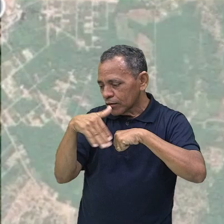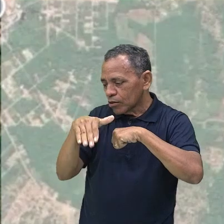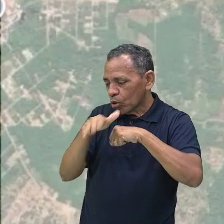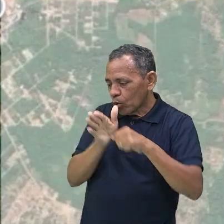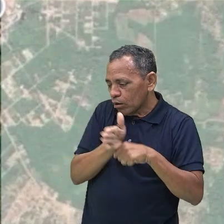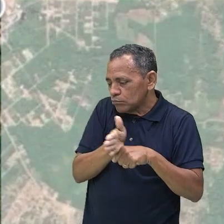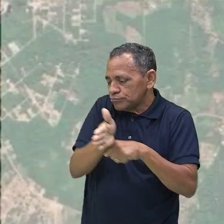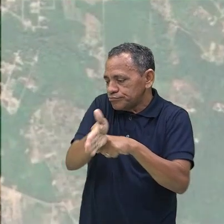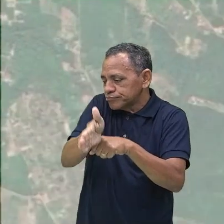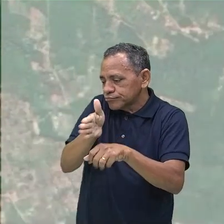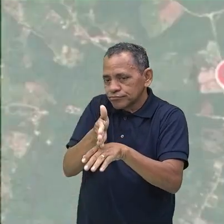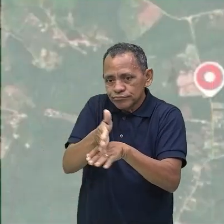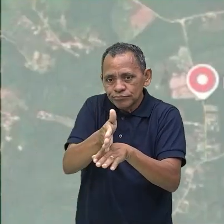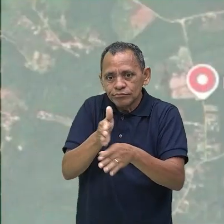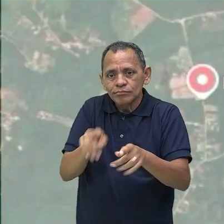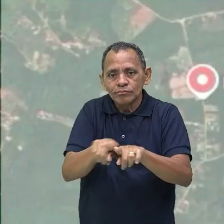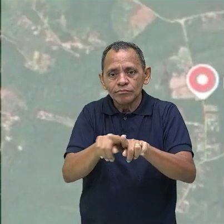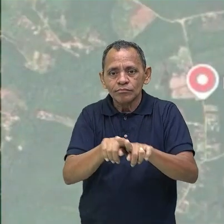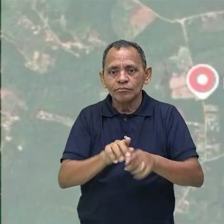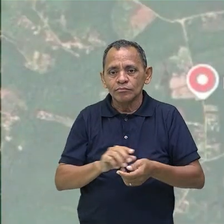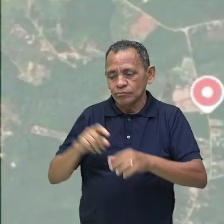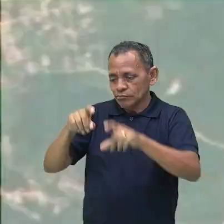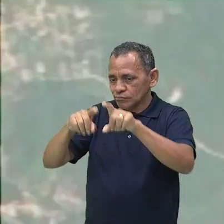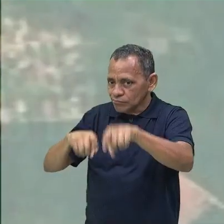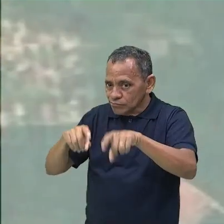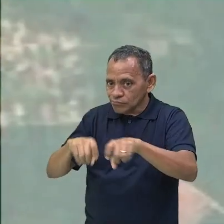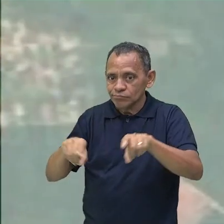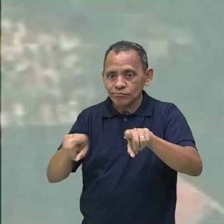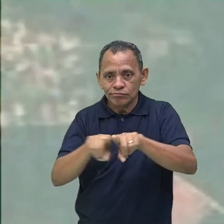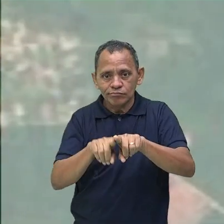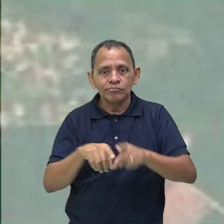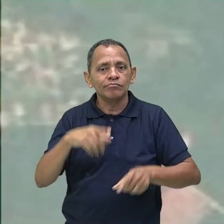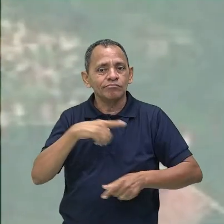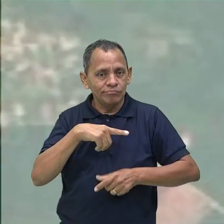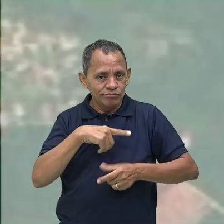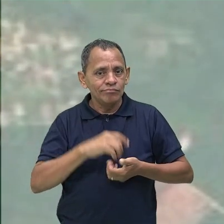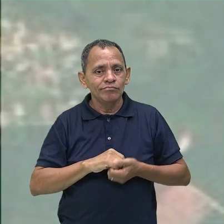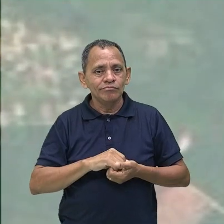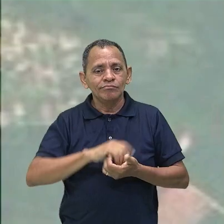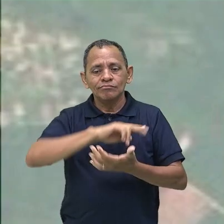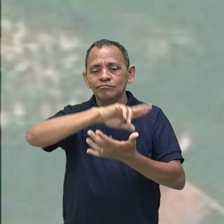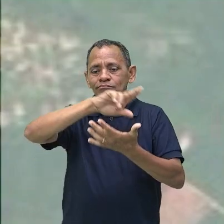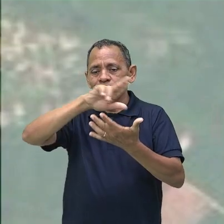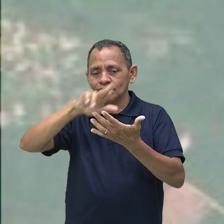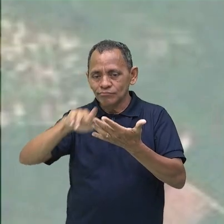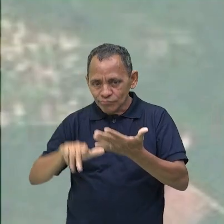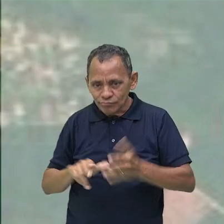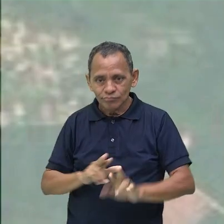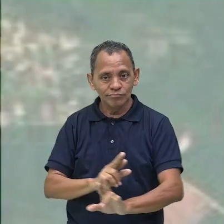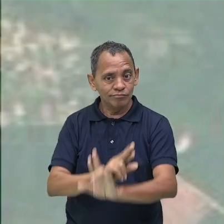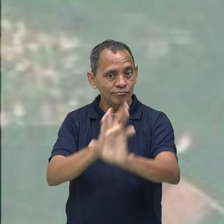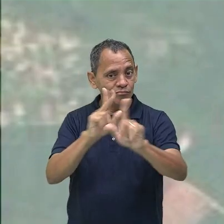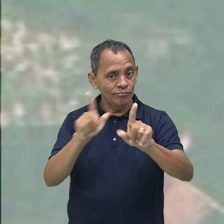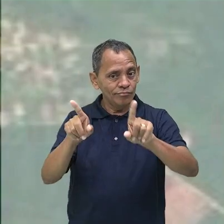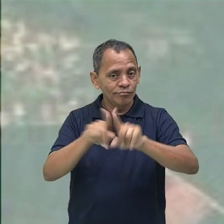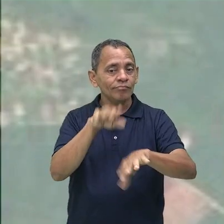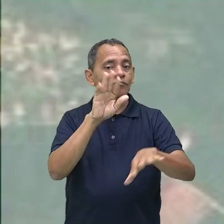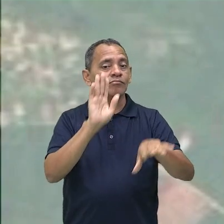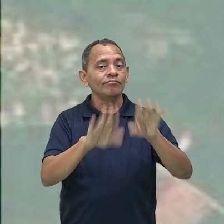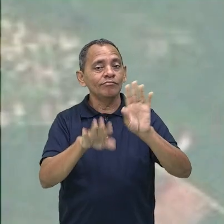áreas rurais, tá? Então, a gente pode observar que vai ter diferentes ramais, né, dependendo ali